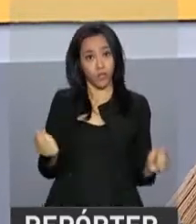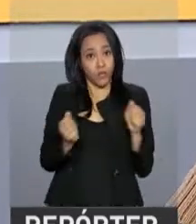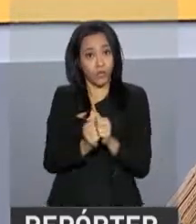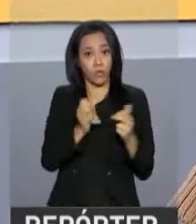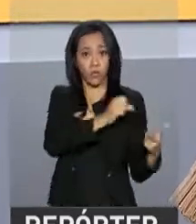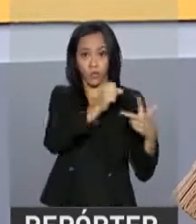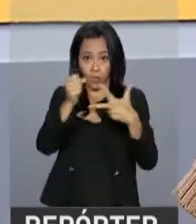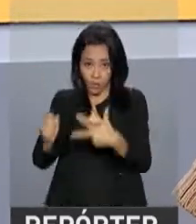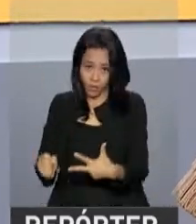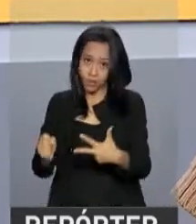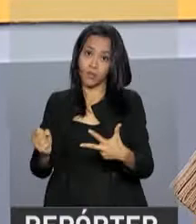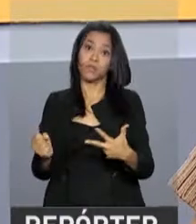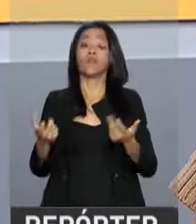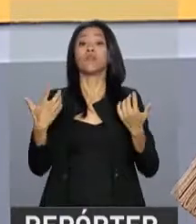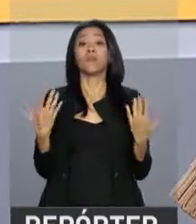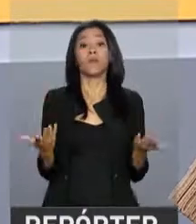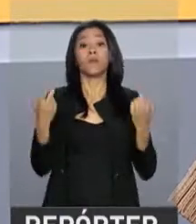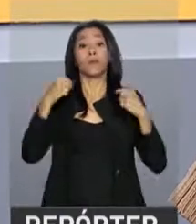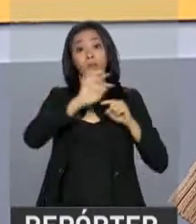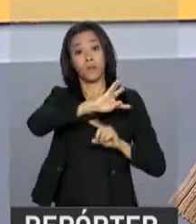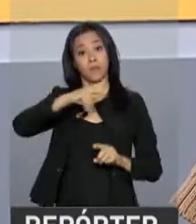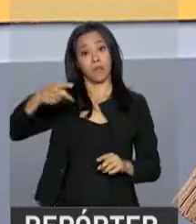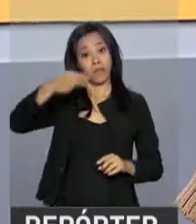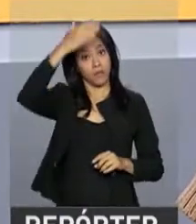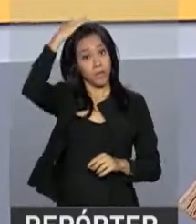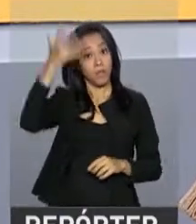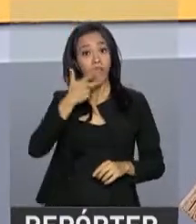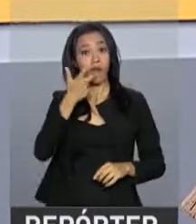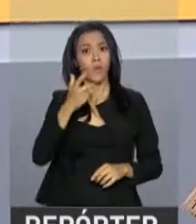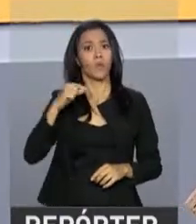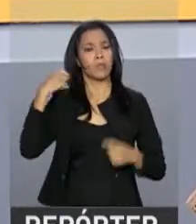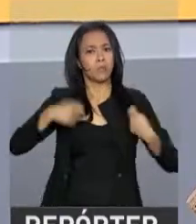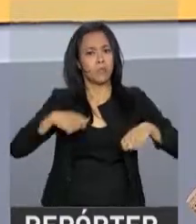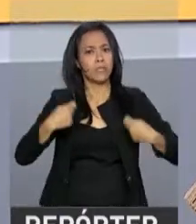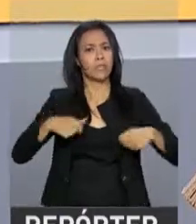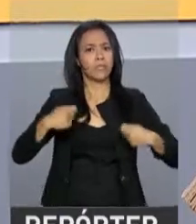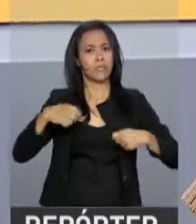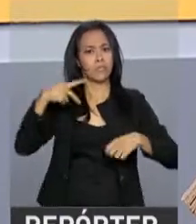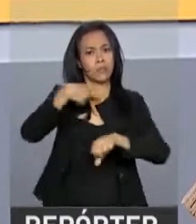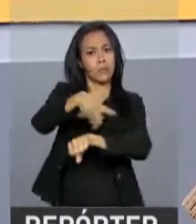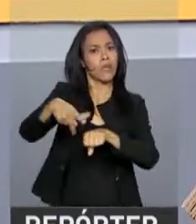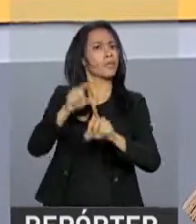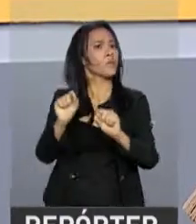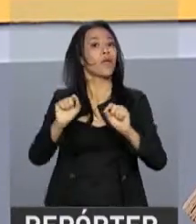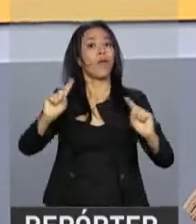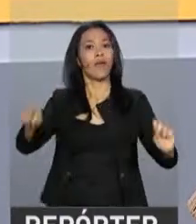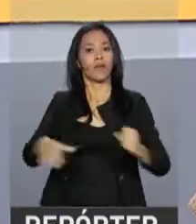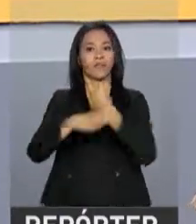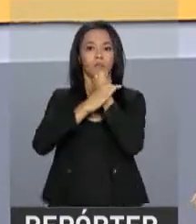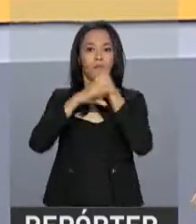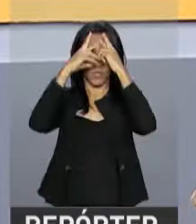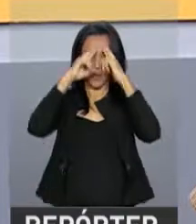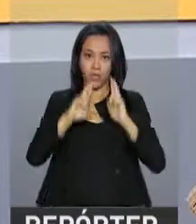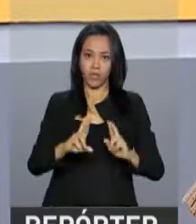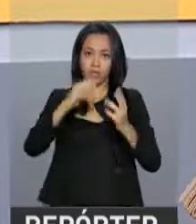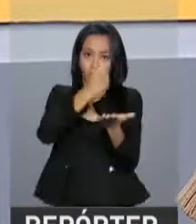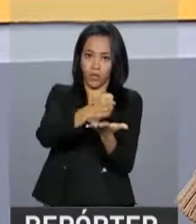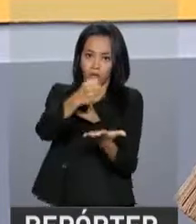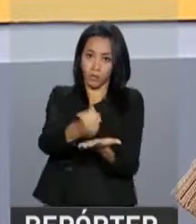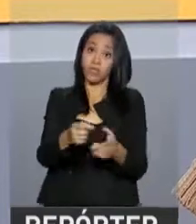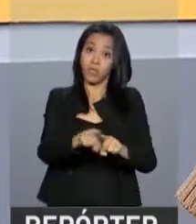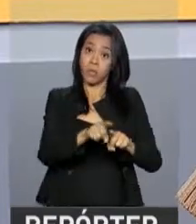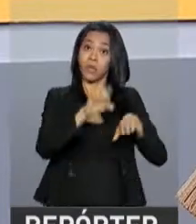e judiciário michel temer disse que a maior necessidade do país é a segurança jurídica e obediência à constituição